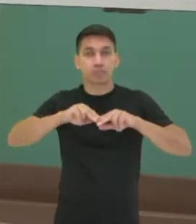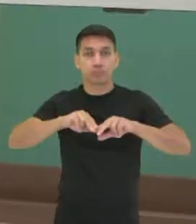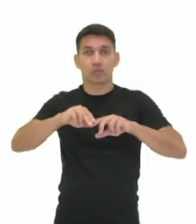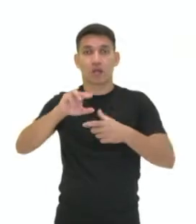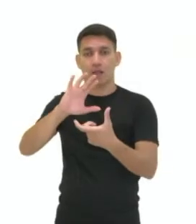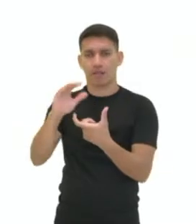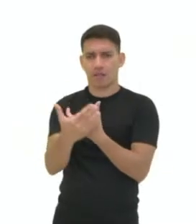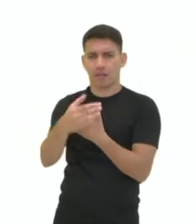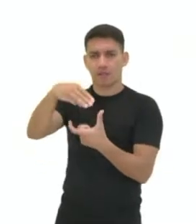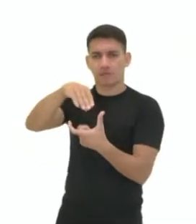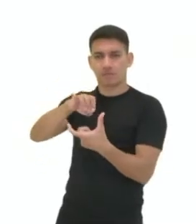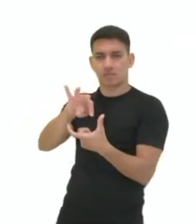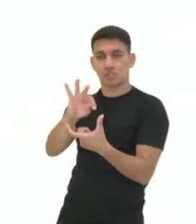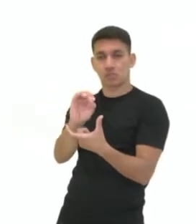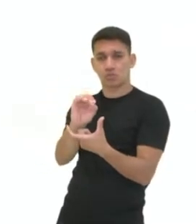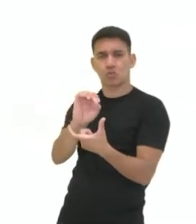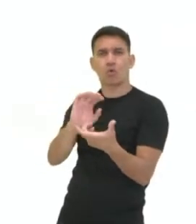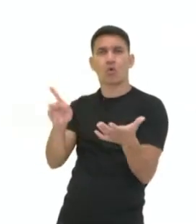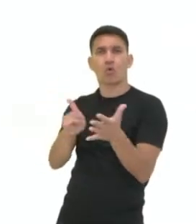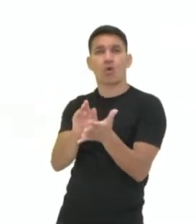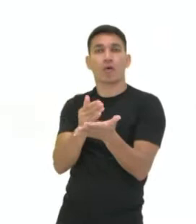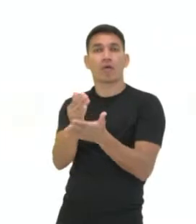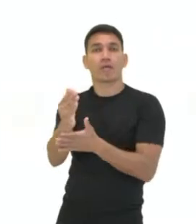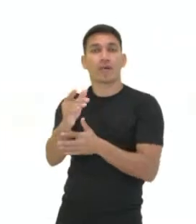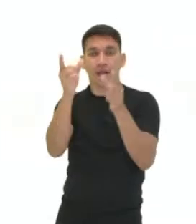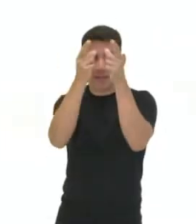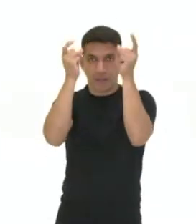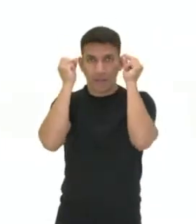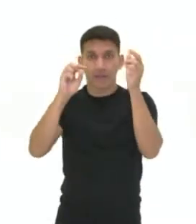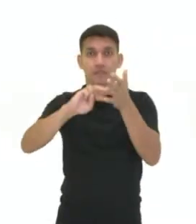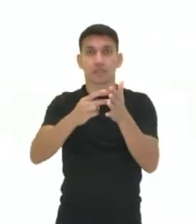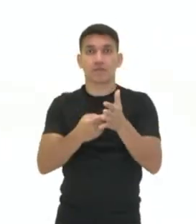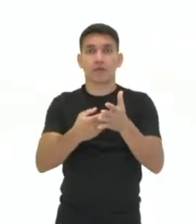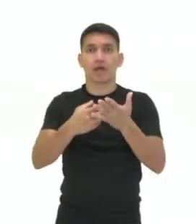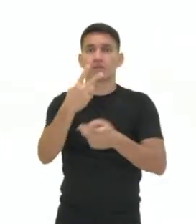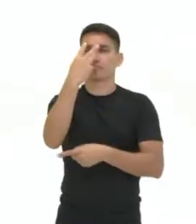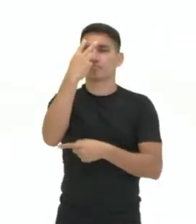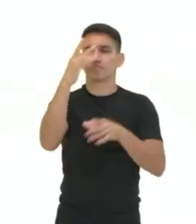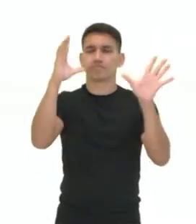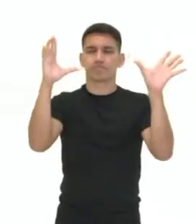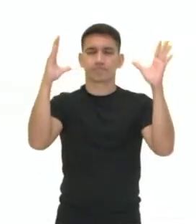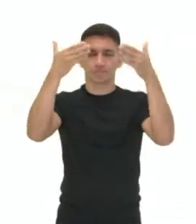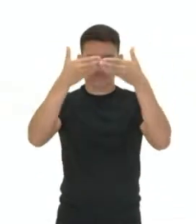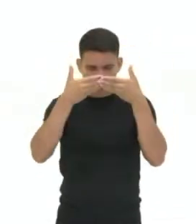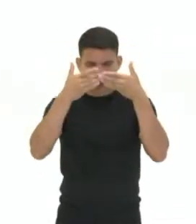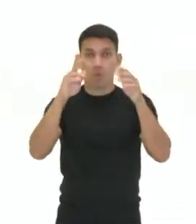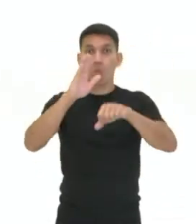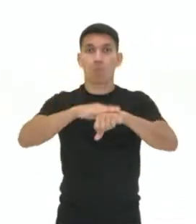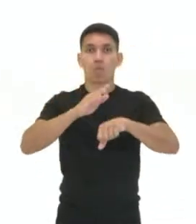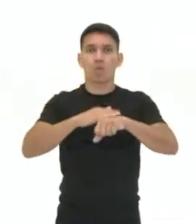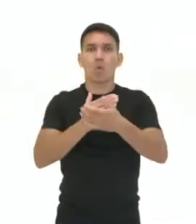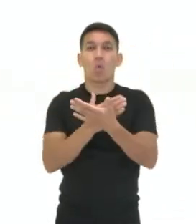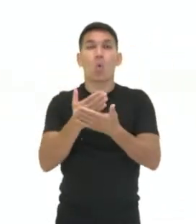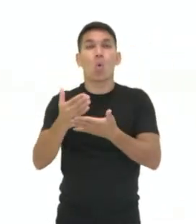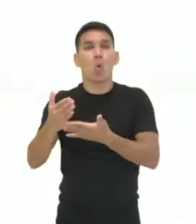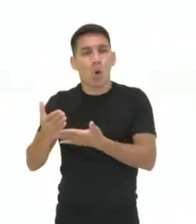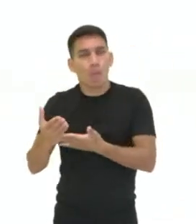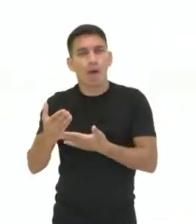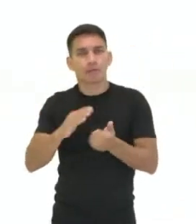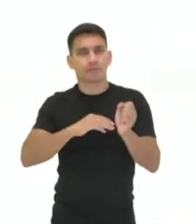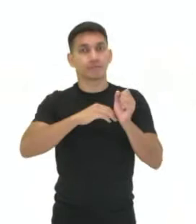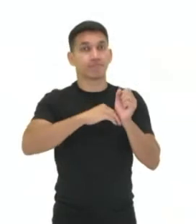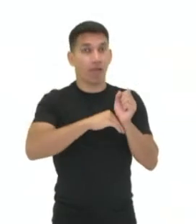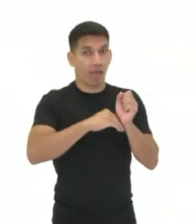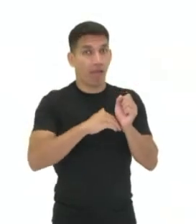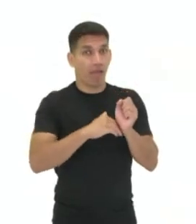grego, meien, fechar os olhos. Ou seja, quando uma pessoa era iniciada em algum ritual secreto,